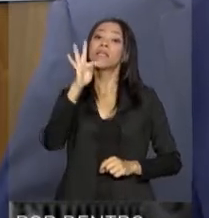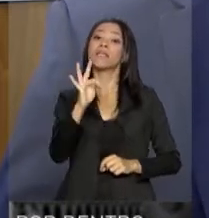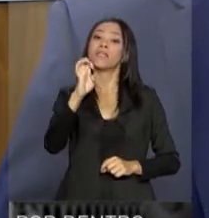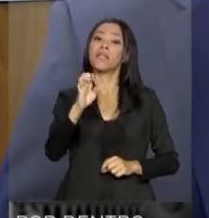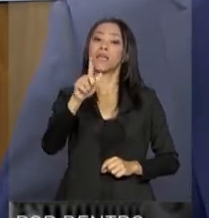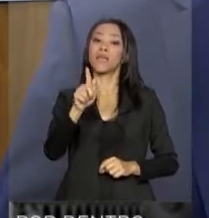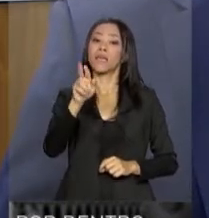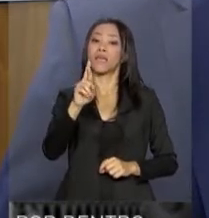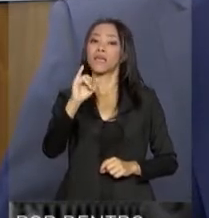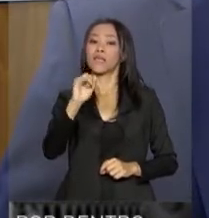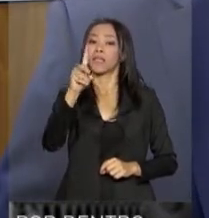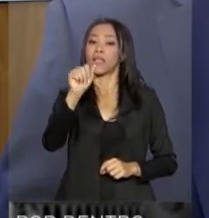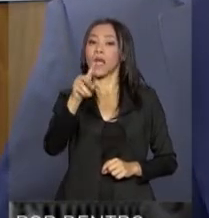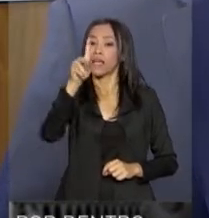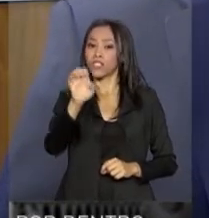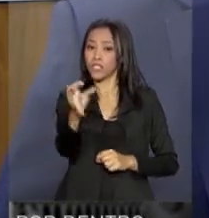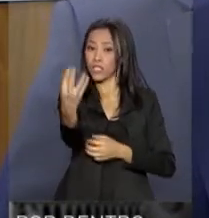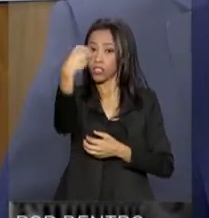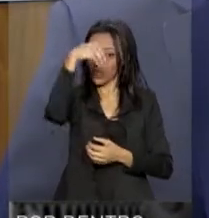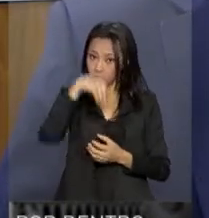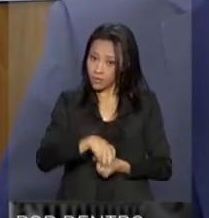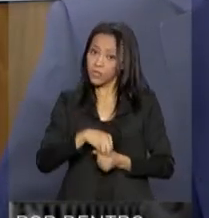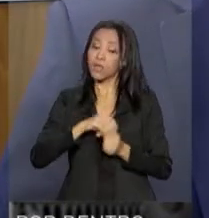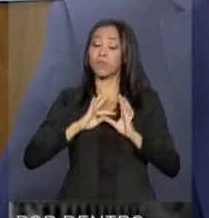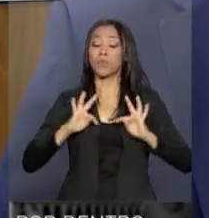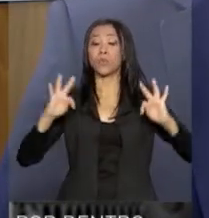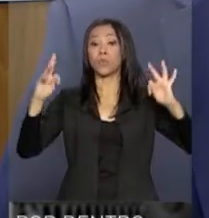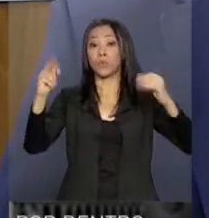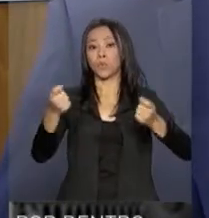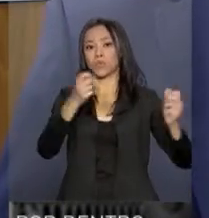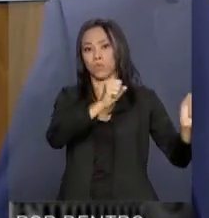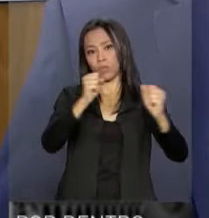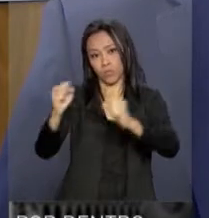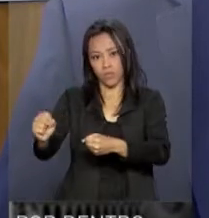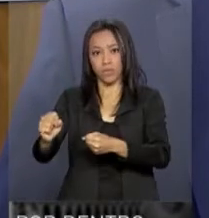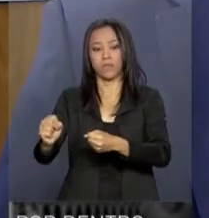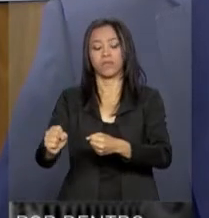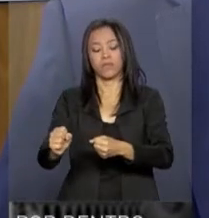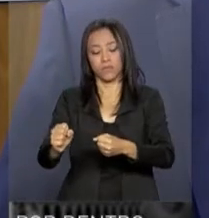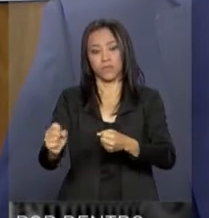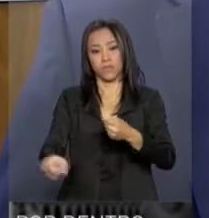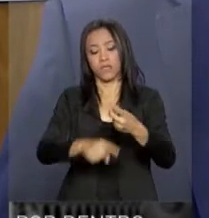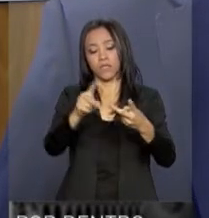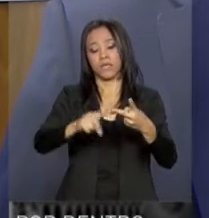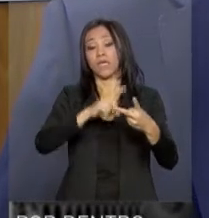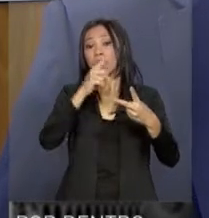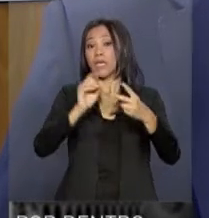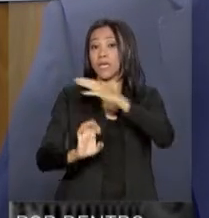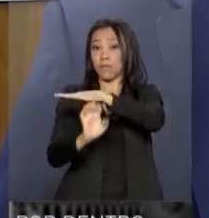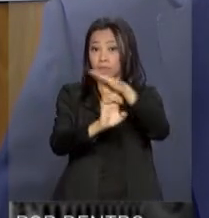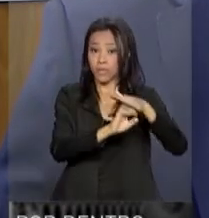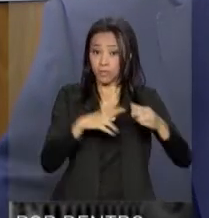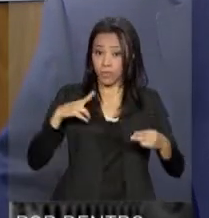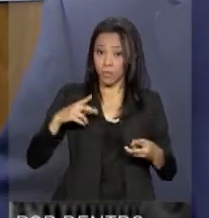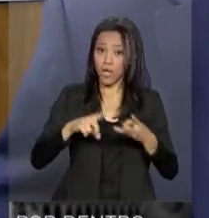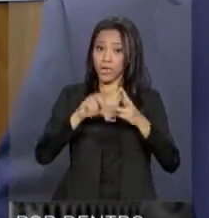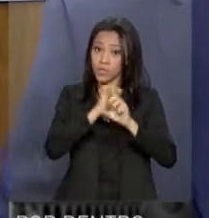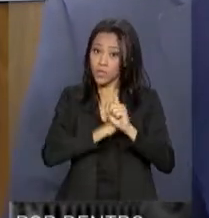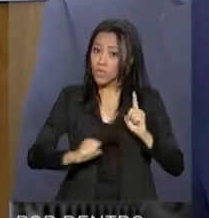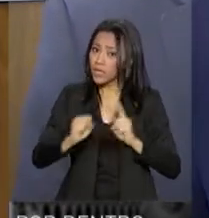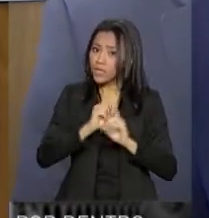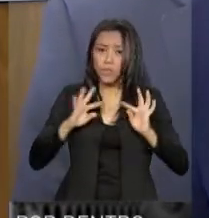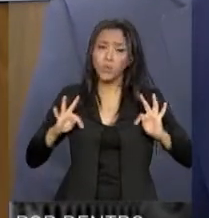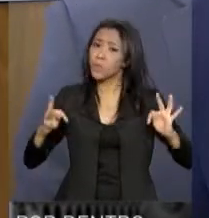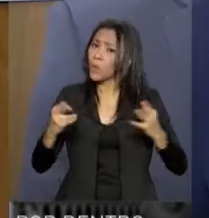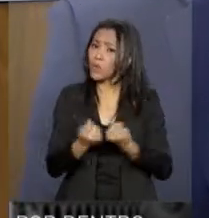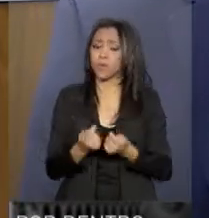isso seja incorporado por todos os poderes pelas empresas privadas pela sociedade ou seja por todos